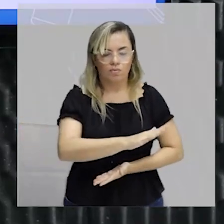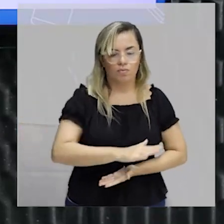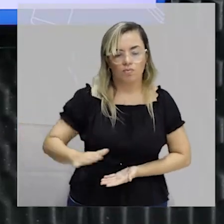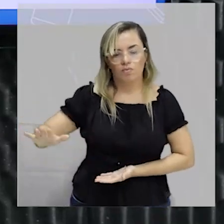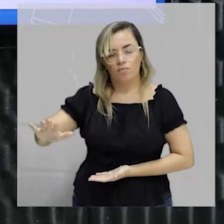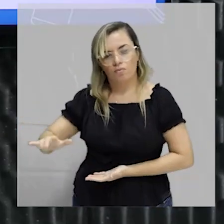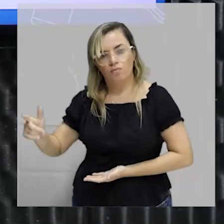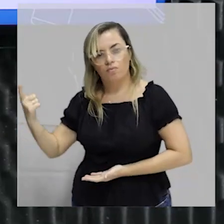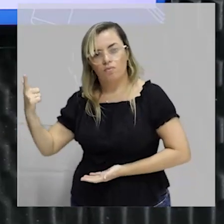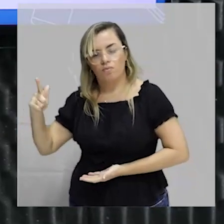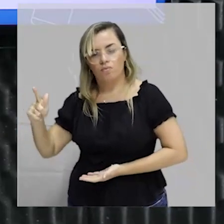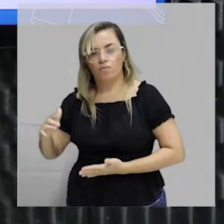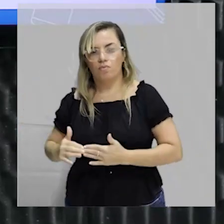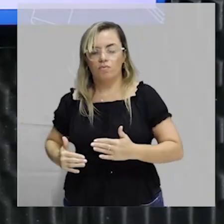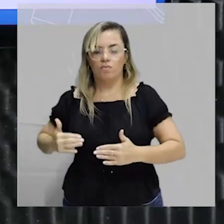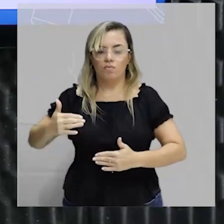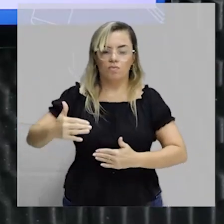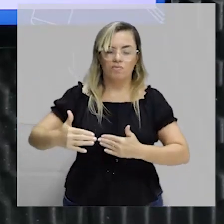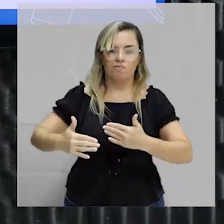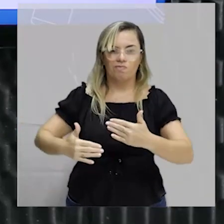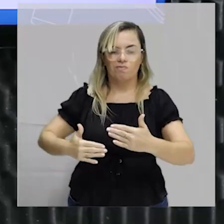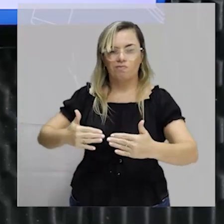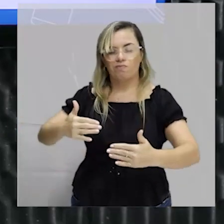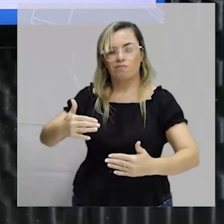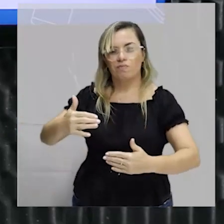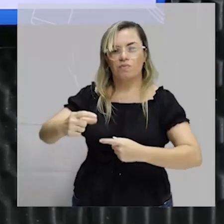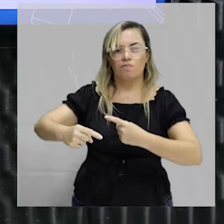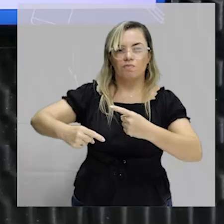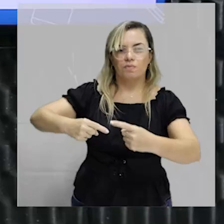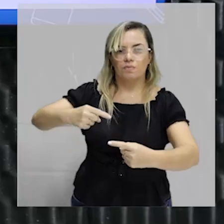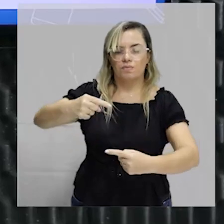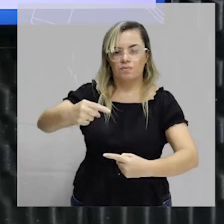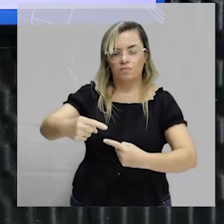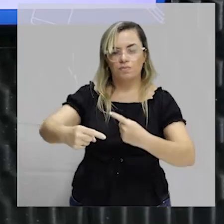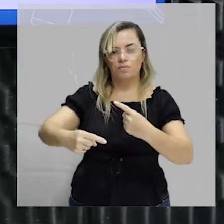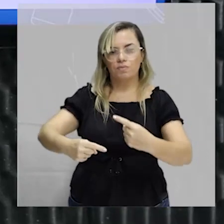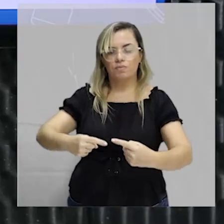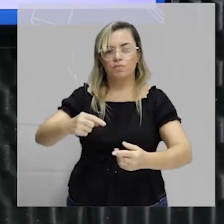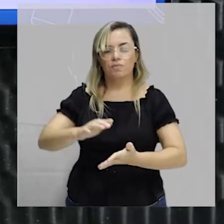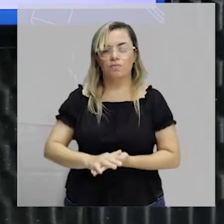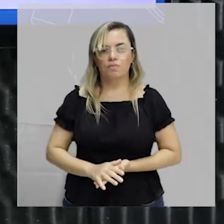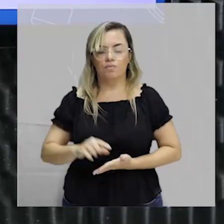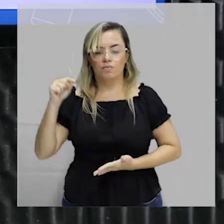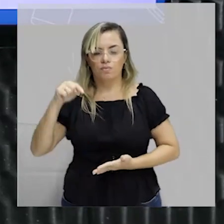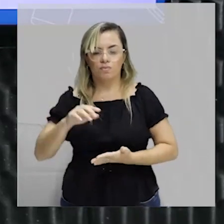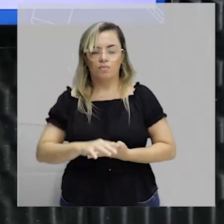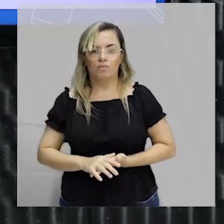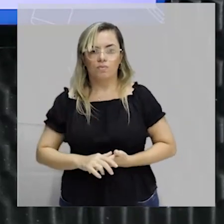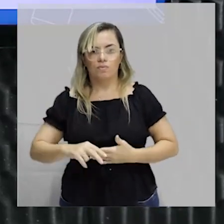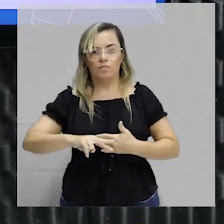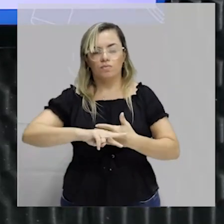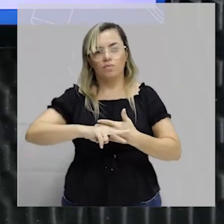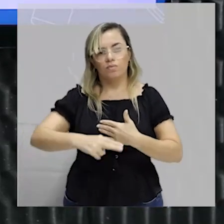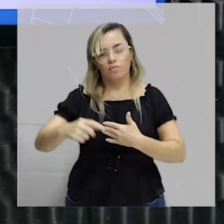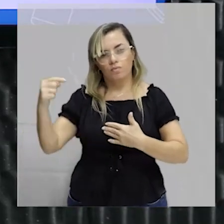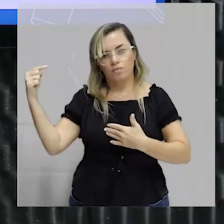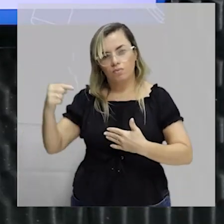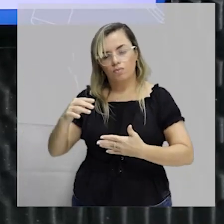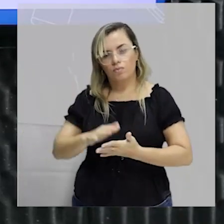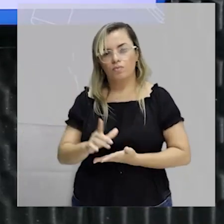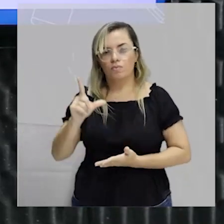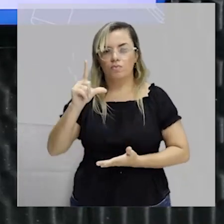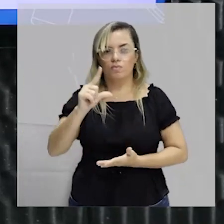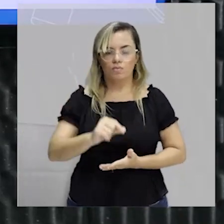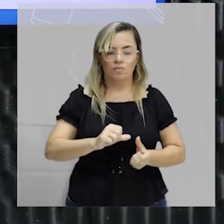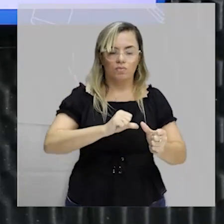vão sofrer ao longo de milhares e milhares de gerações, né, deve acontecer pequenas mudanças